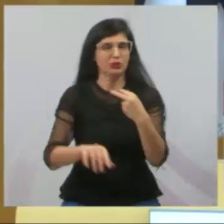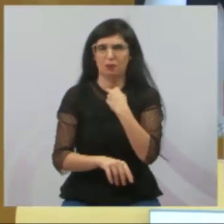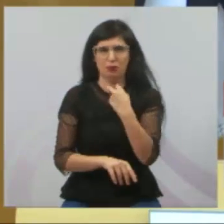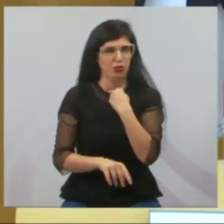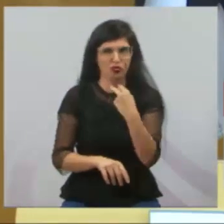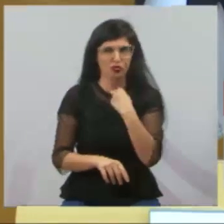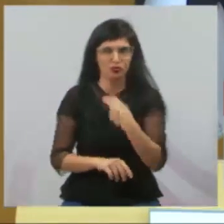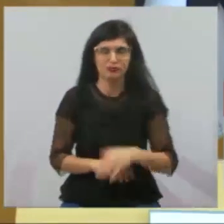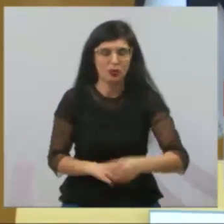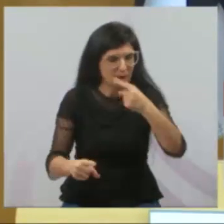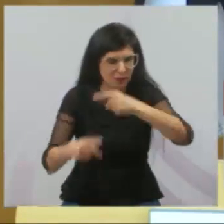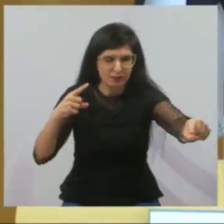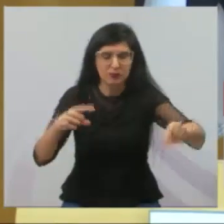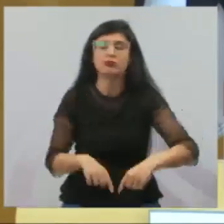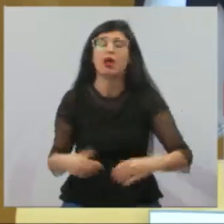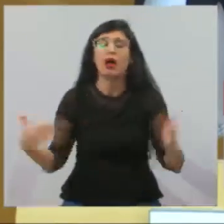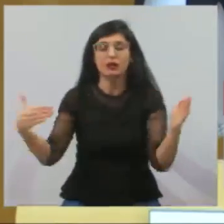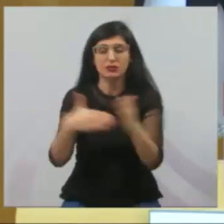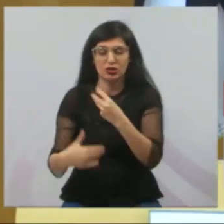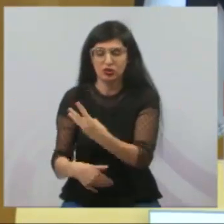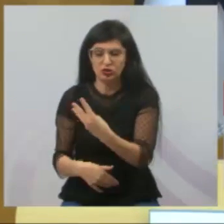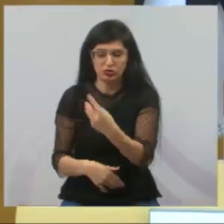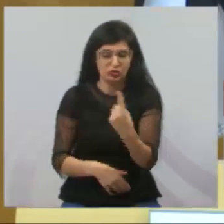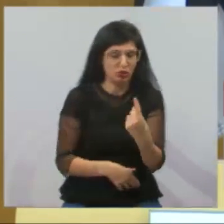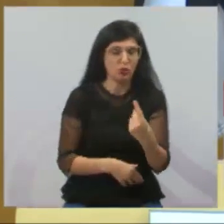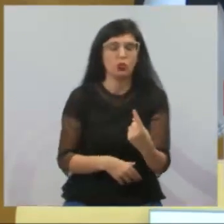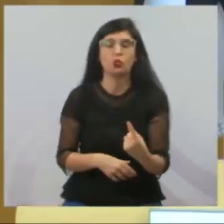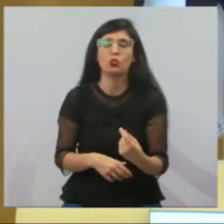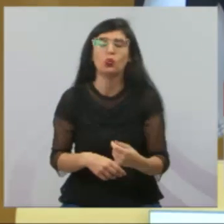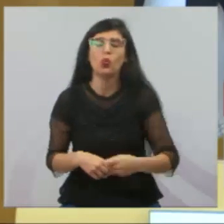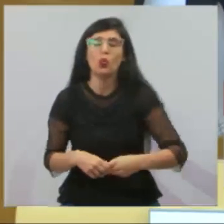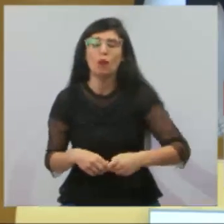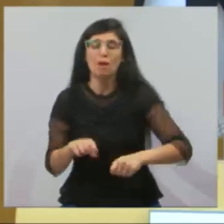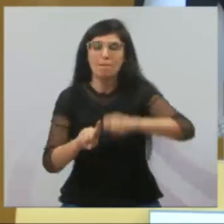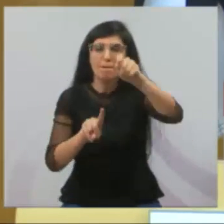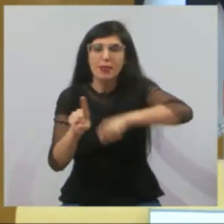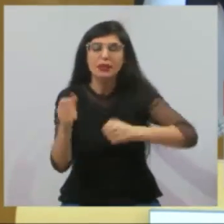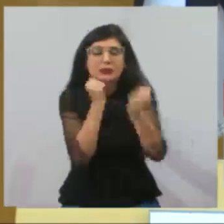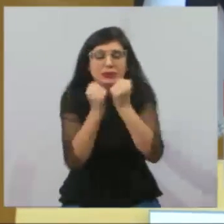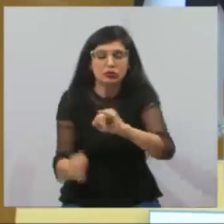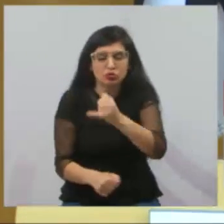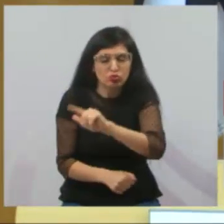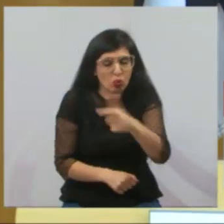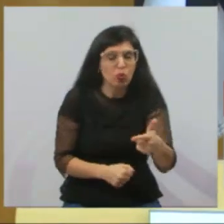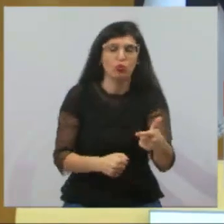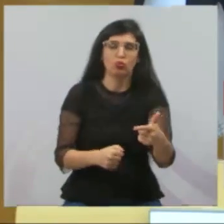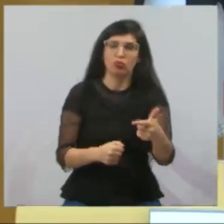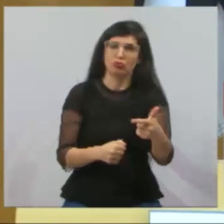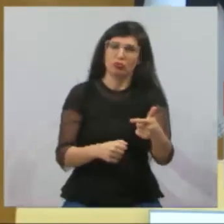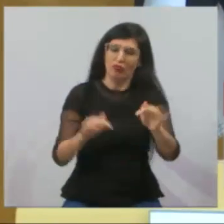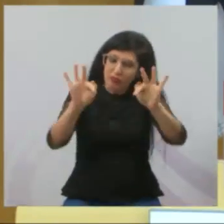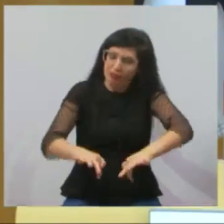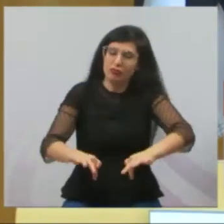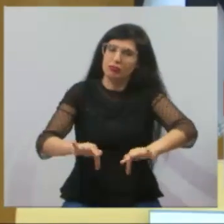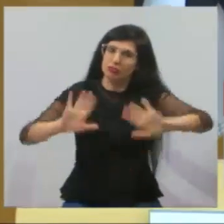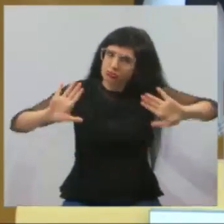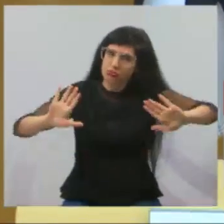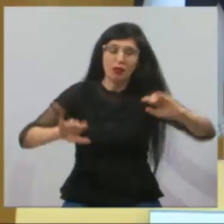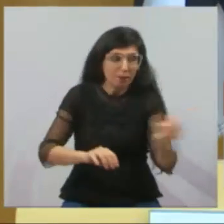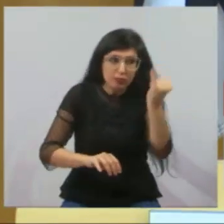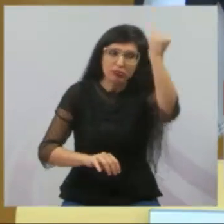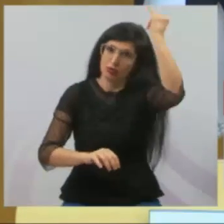31/7. Então, a votação se torna necessária na data de hoje, como cumprindo os prazos, né, que são